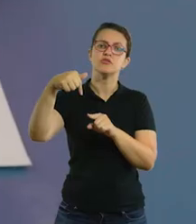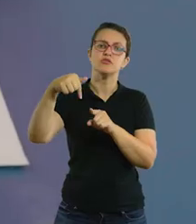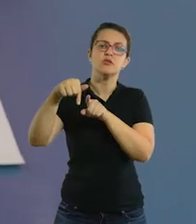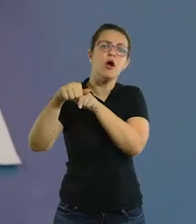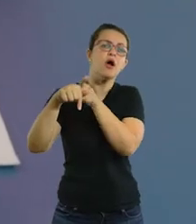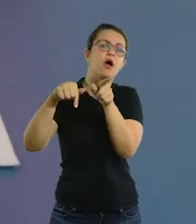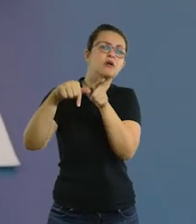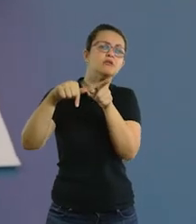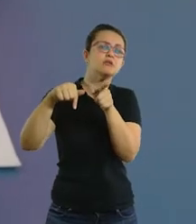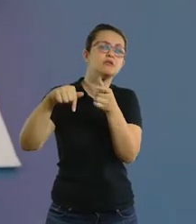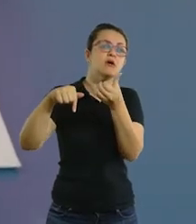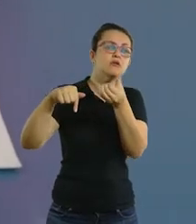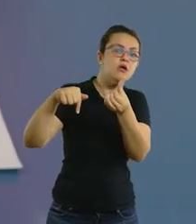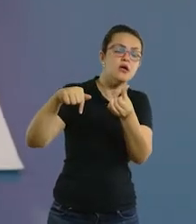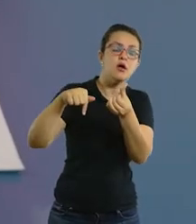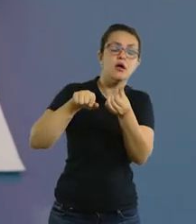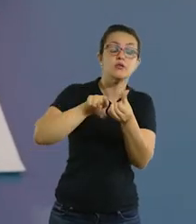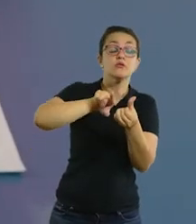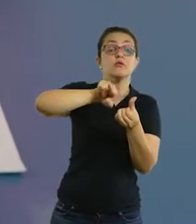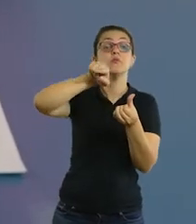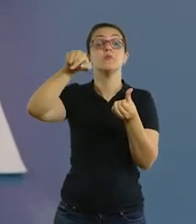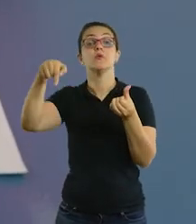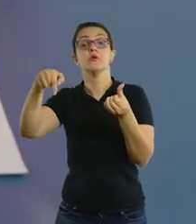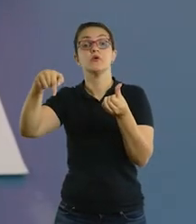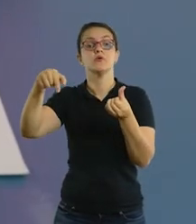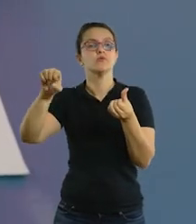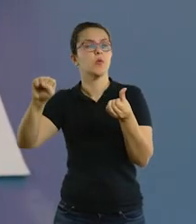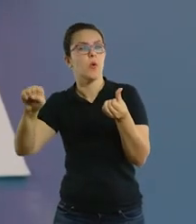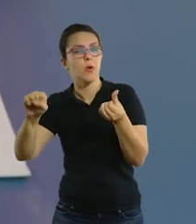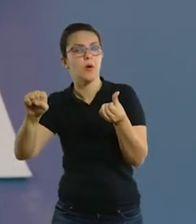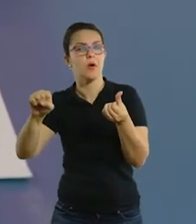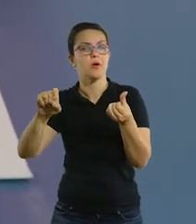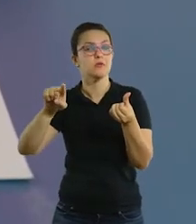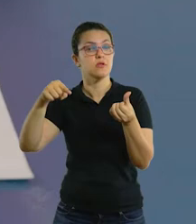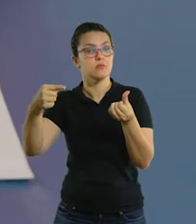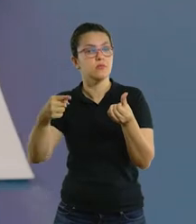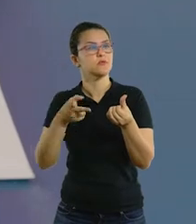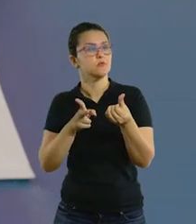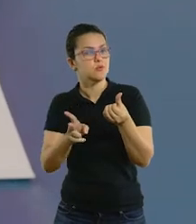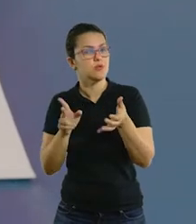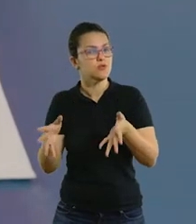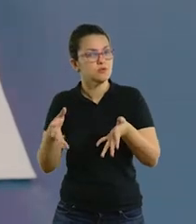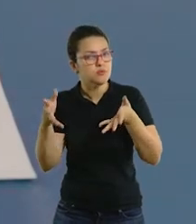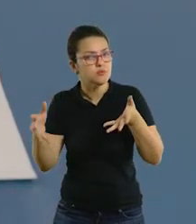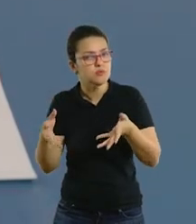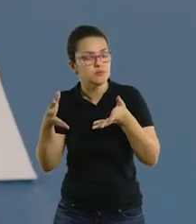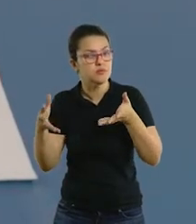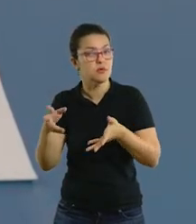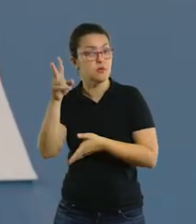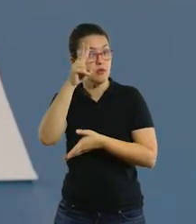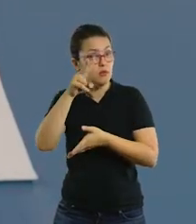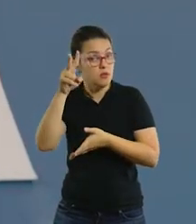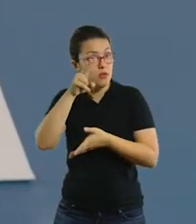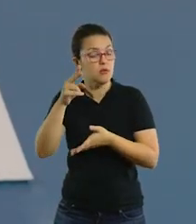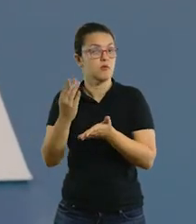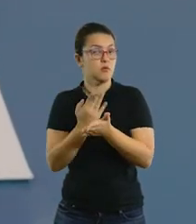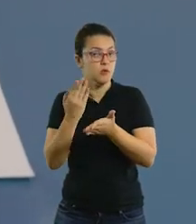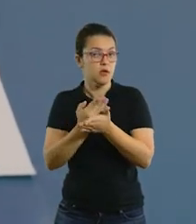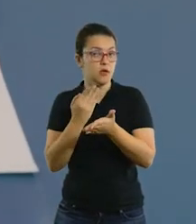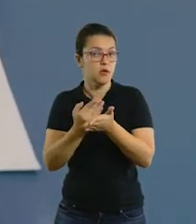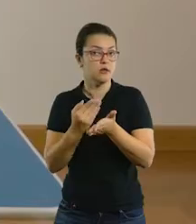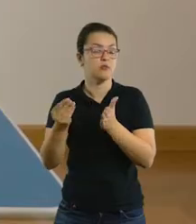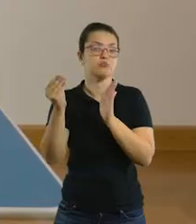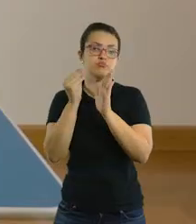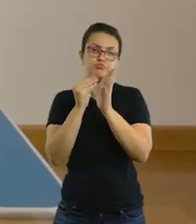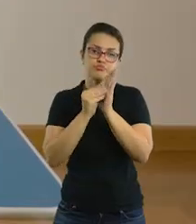vem antes do 7? Que número vem depois do 7? Tá? E assim você vai com os números maiores aqui. E não se esqueçam de registrar